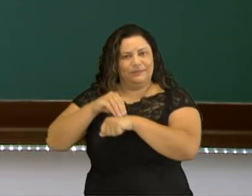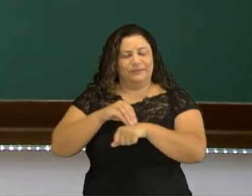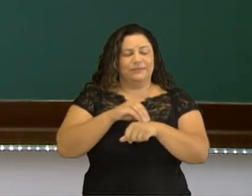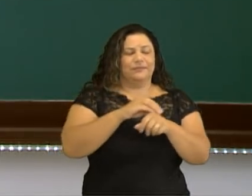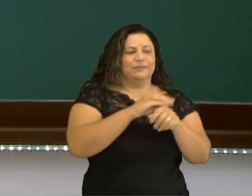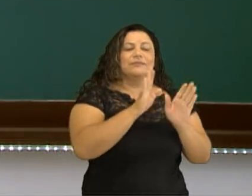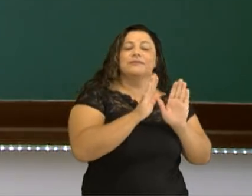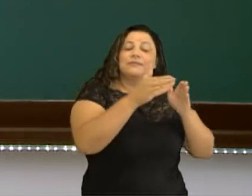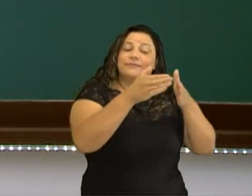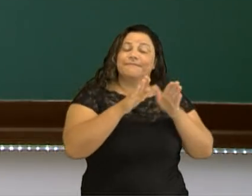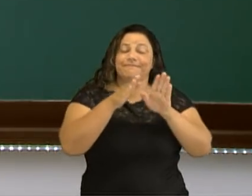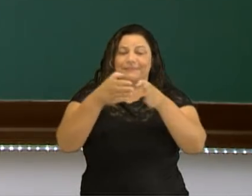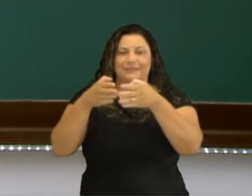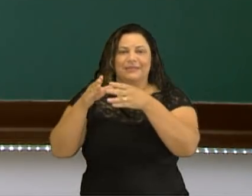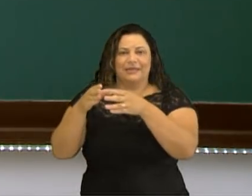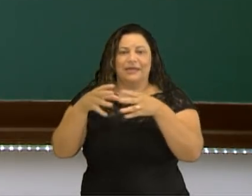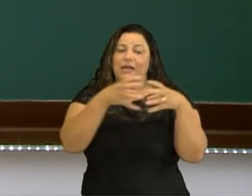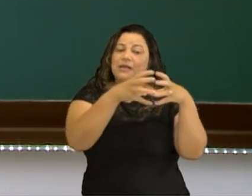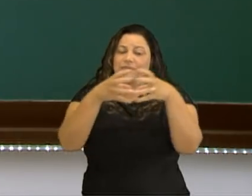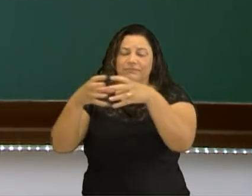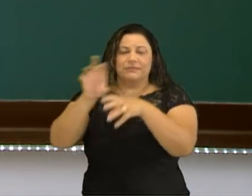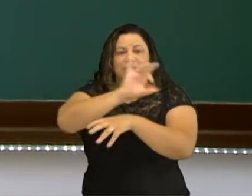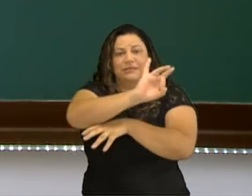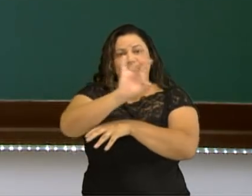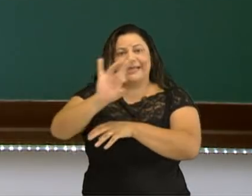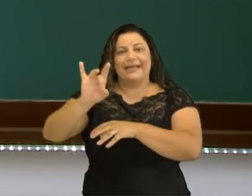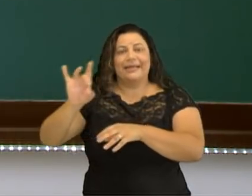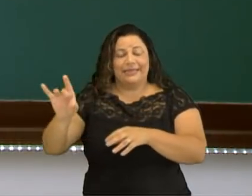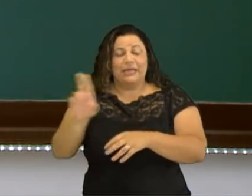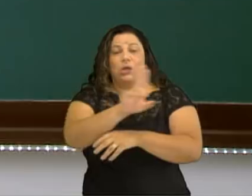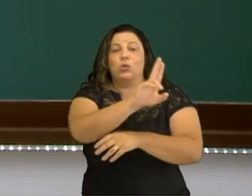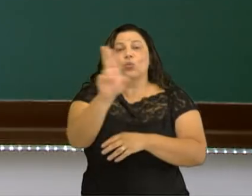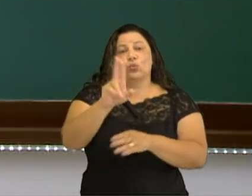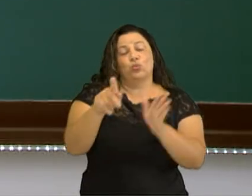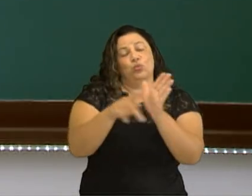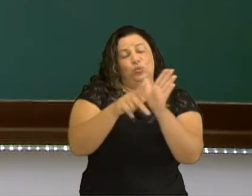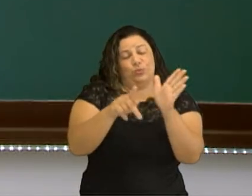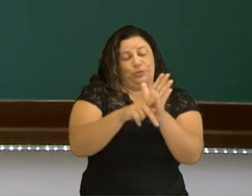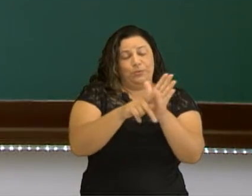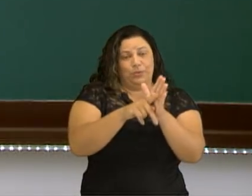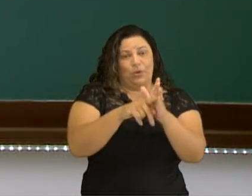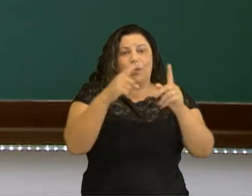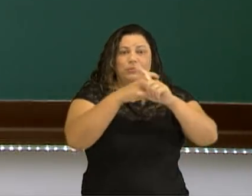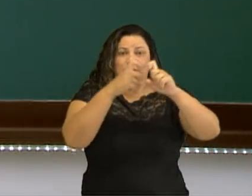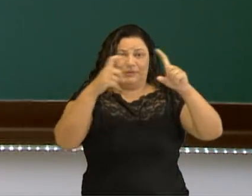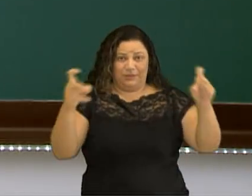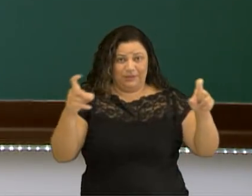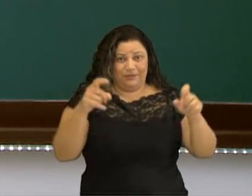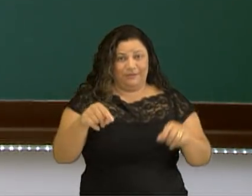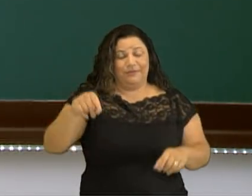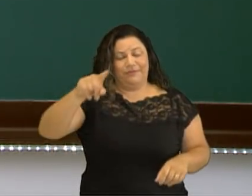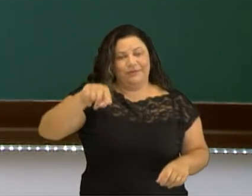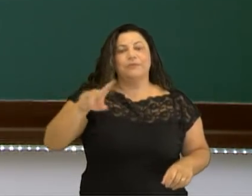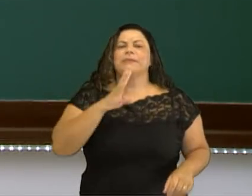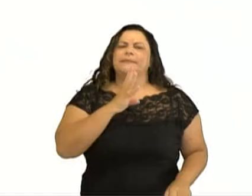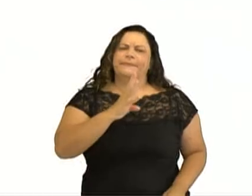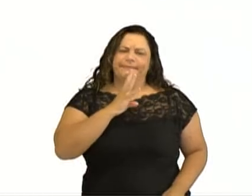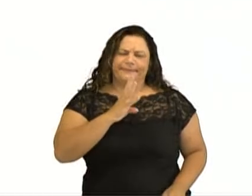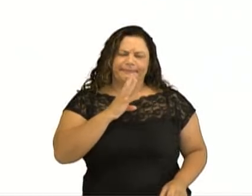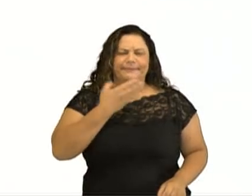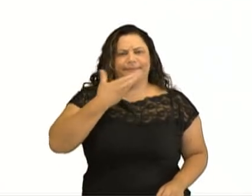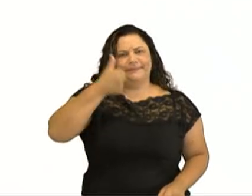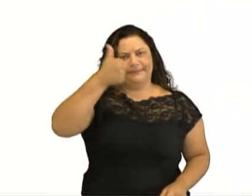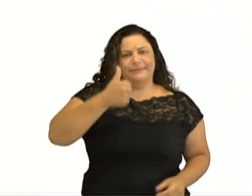É muito importante classificar cada um e dar um nome científico para eles, para poder conhecer ainda melhor.